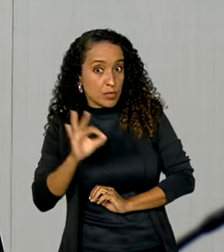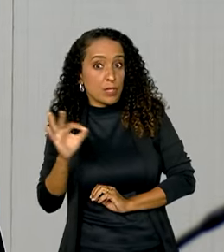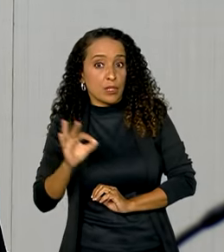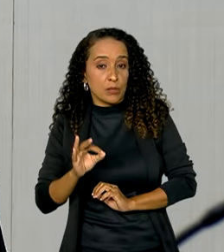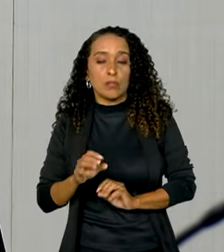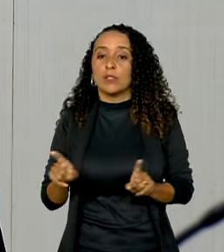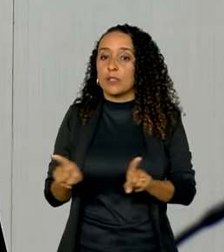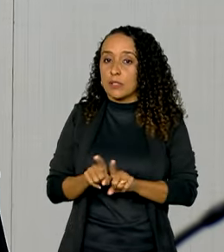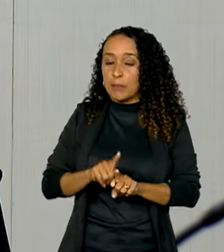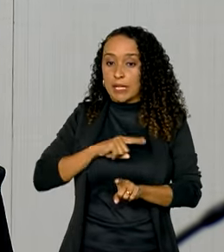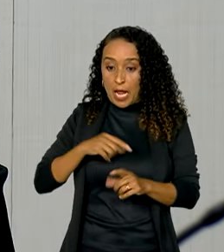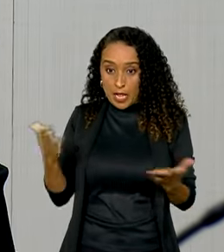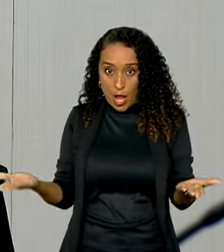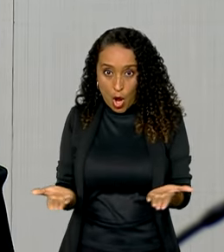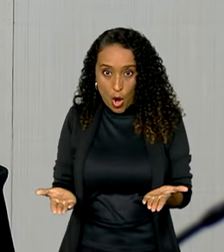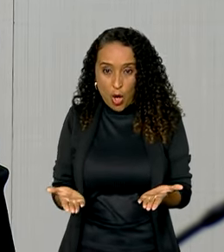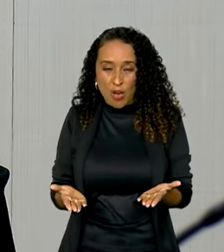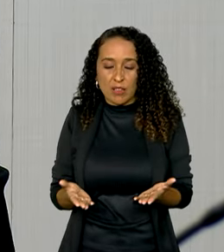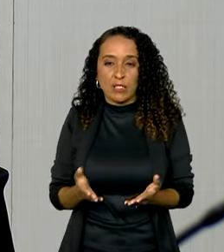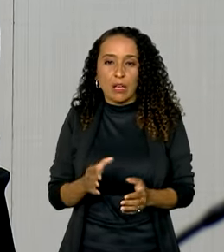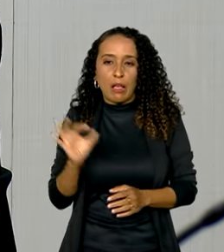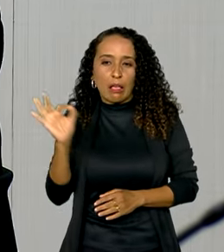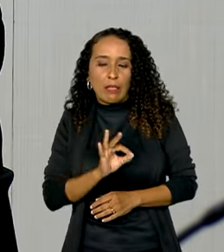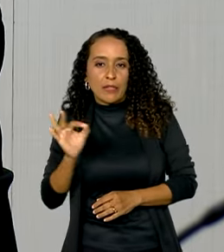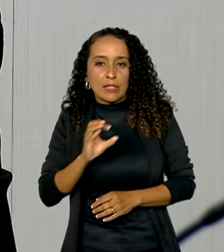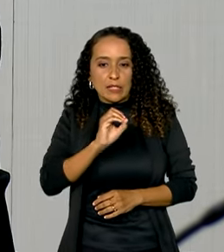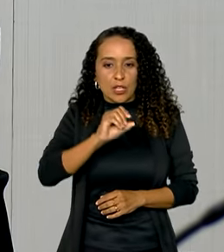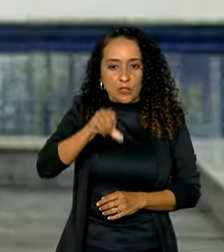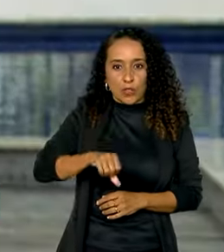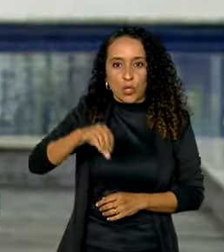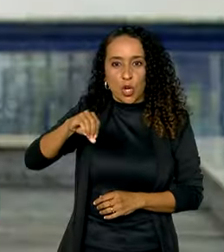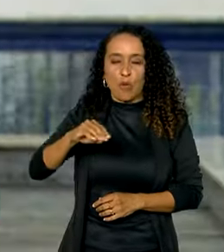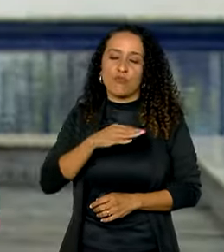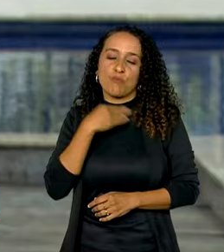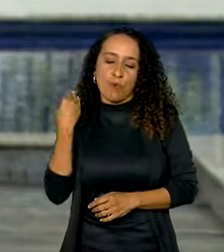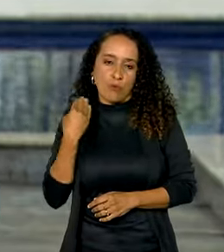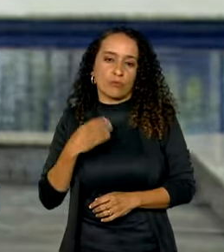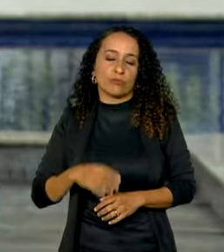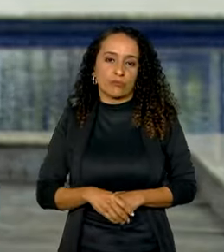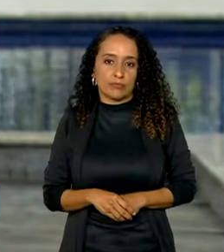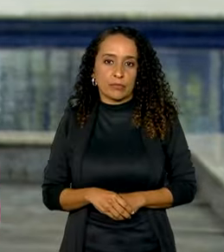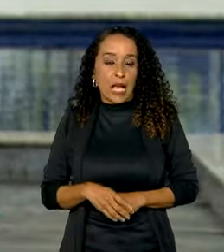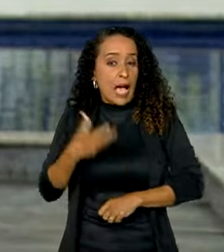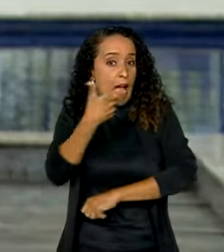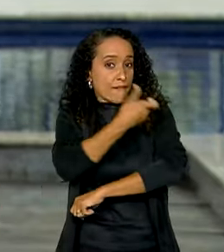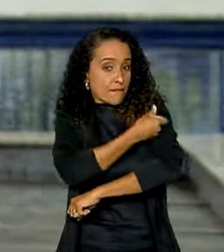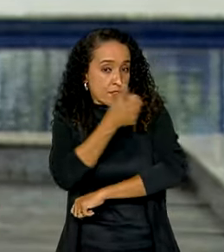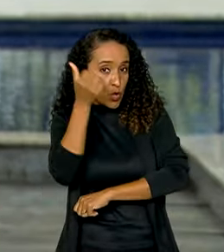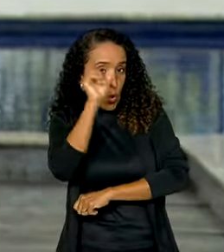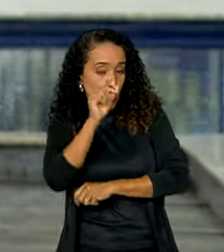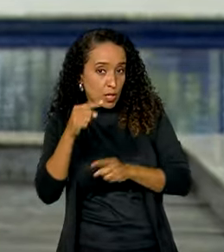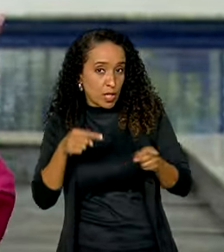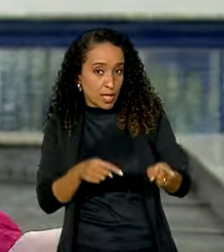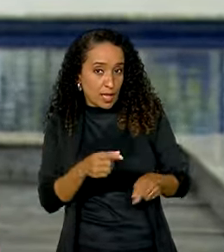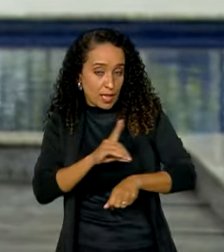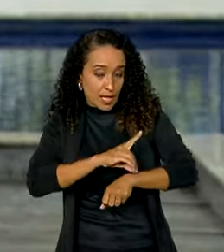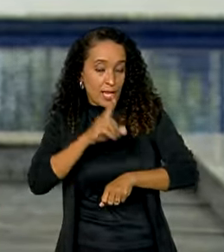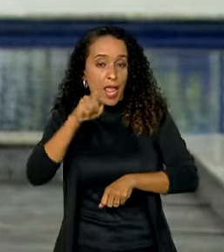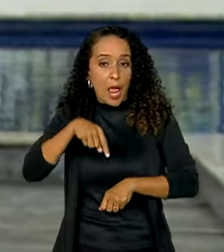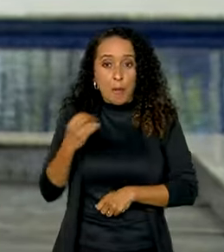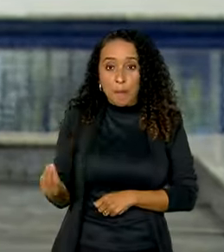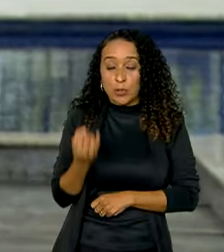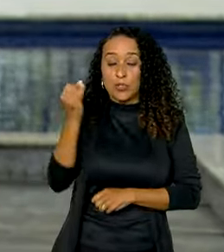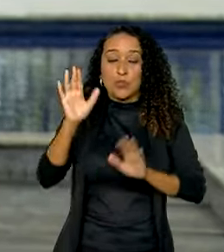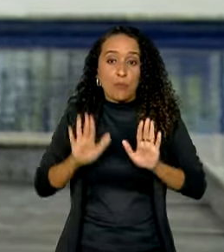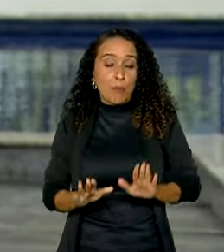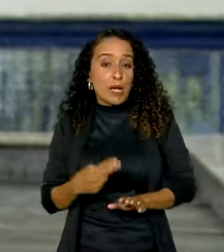e temos até o momento uma taxa de letalidade de 0,9%. A vacina contra a dengue é importante, mas não podemos